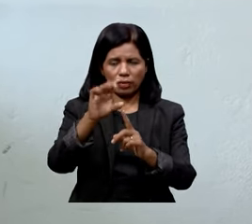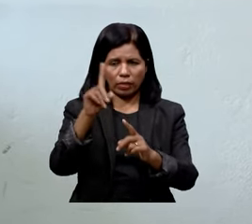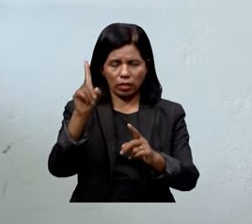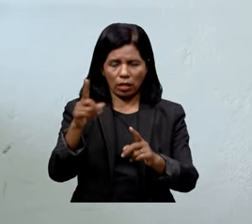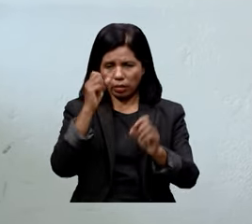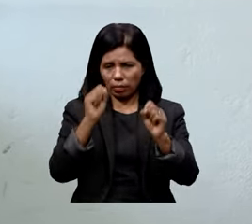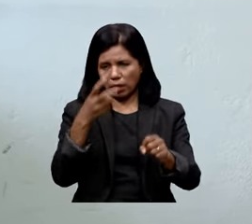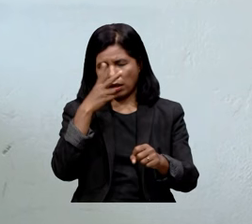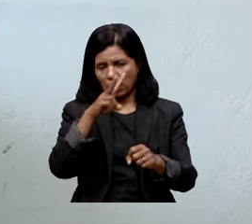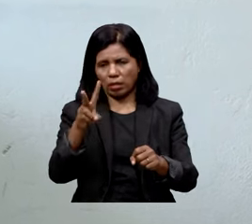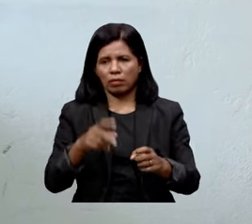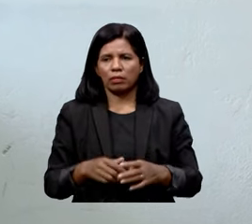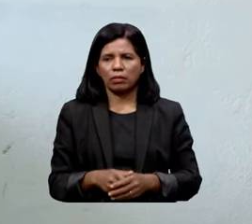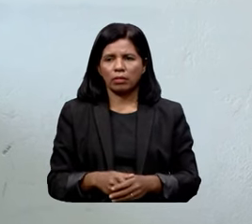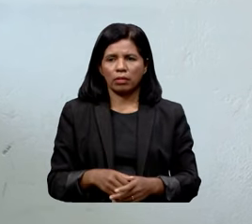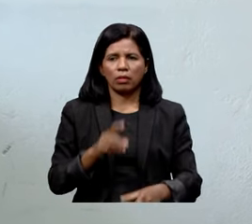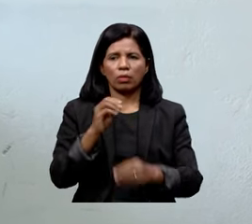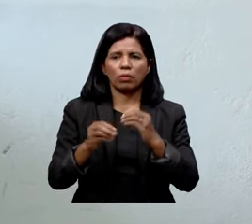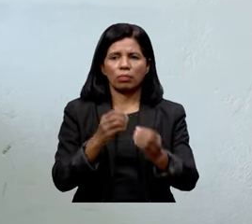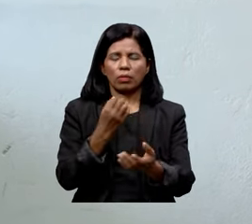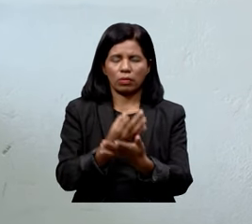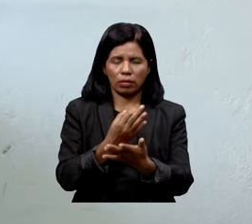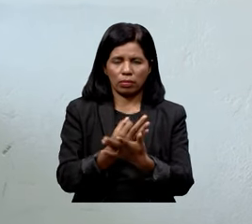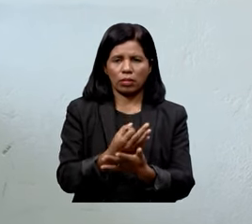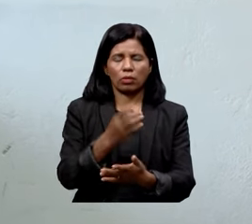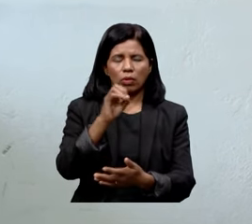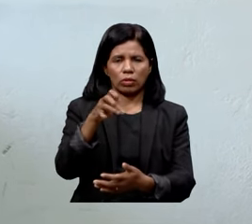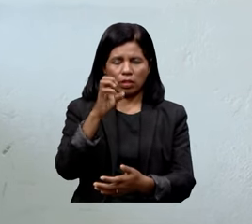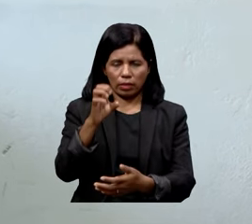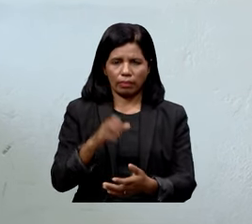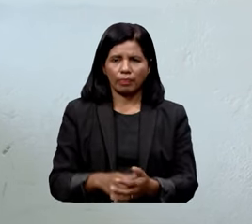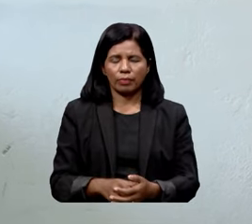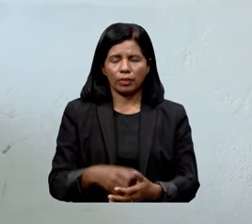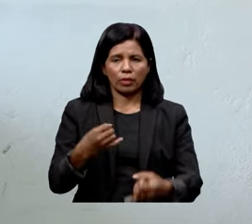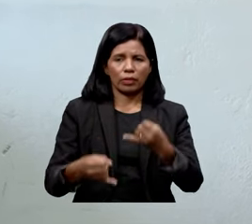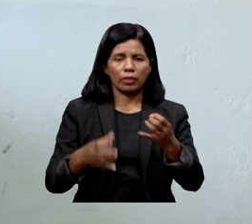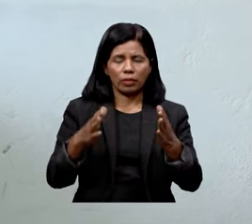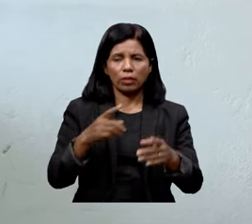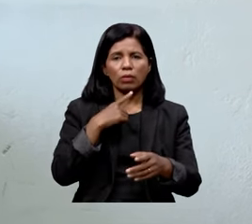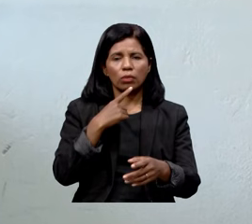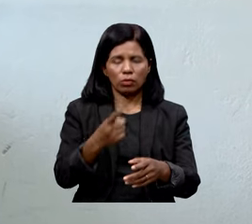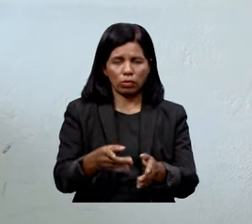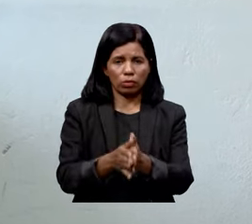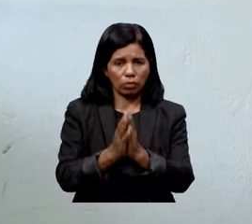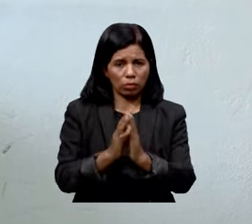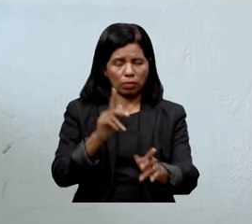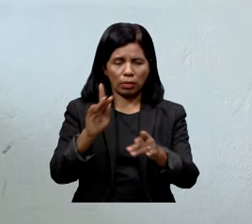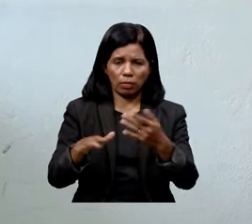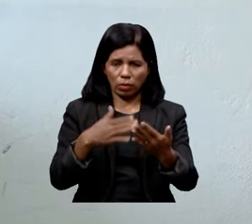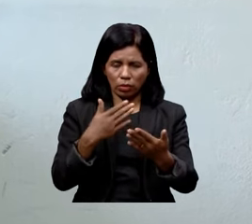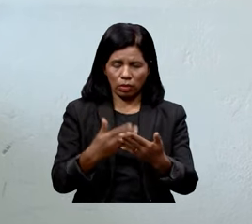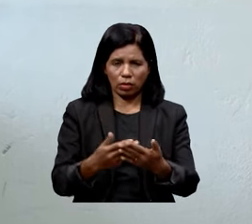Gudihare. Diria que não vai orçamento geral estadunidense. Também, né, jurista Timoruan Nemos, russo da sociedade